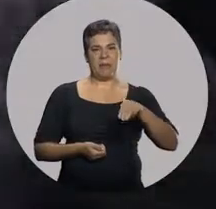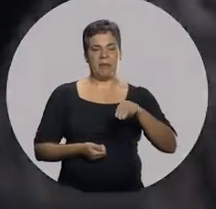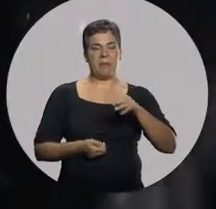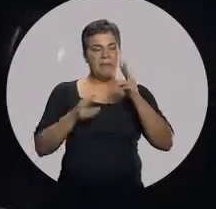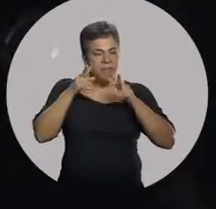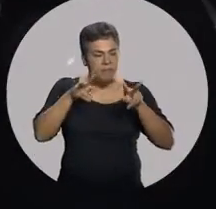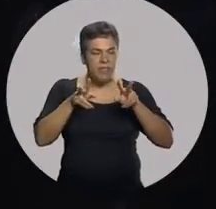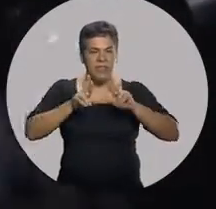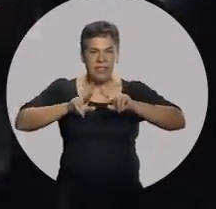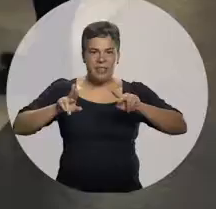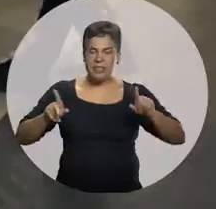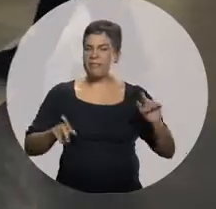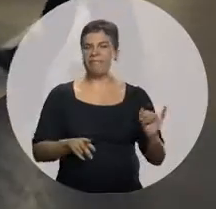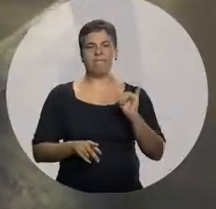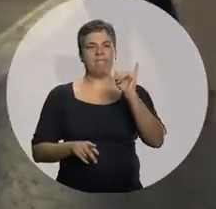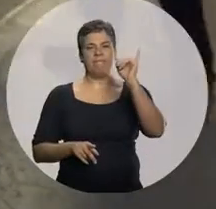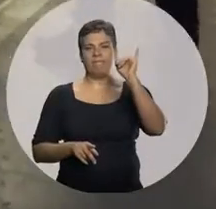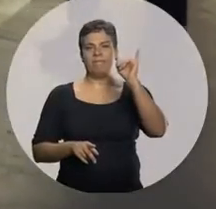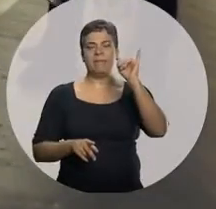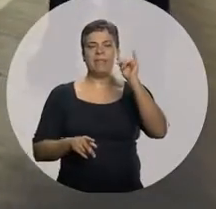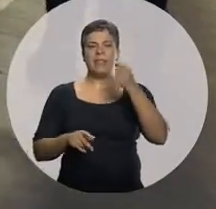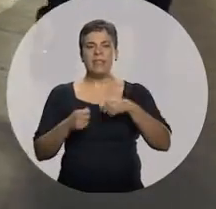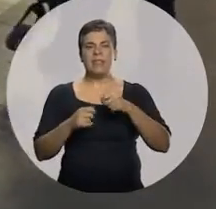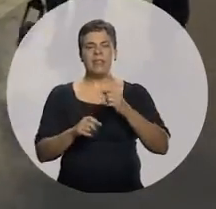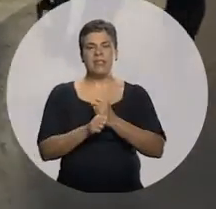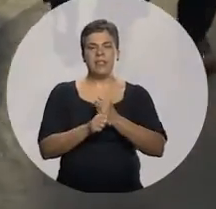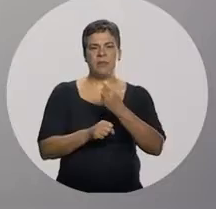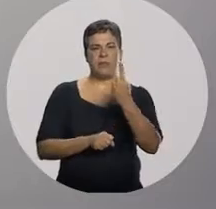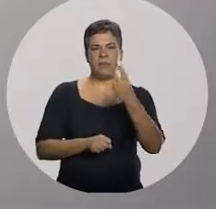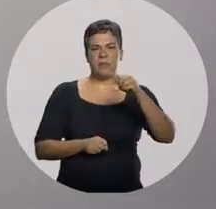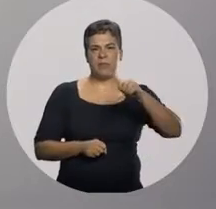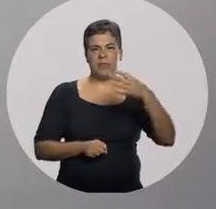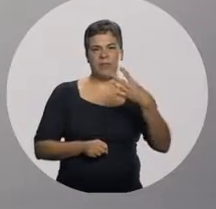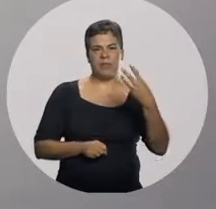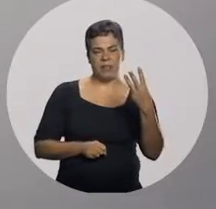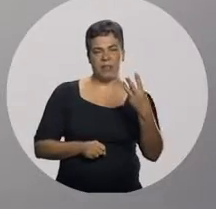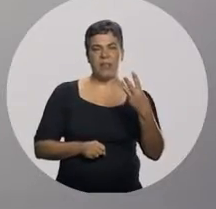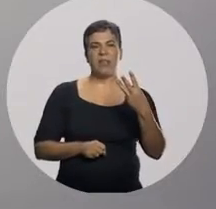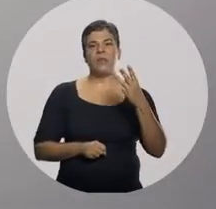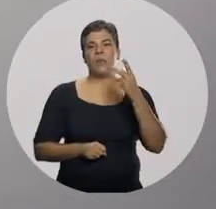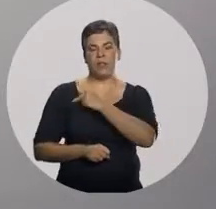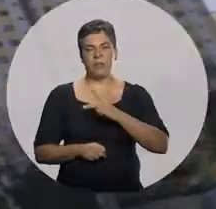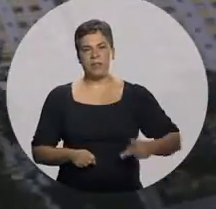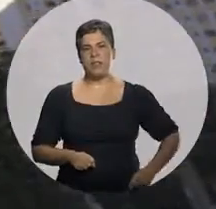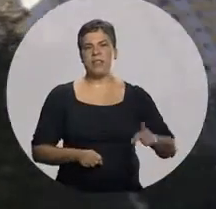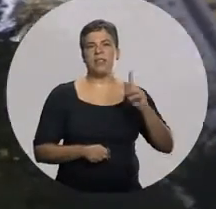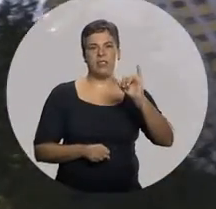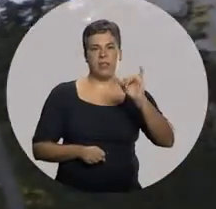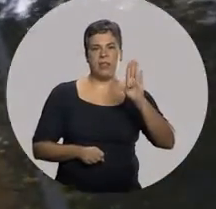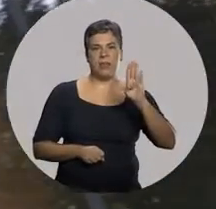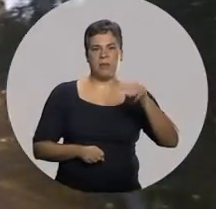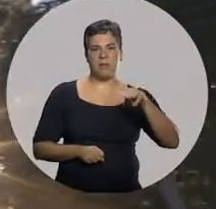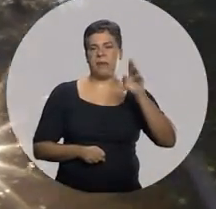vê essa questão da diversidade como importante e muito conectada com o negócio desde 1943. Quando o presidente da IBM